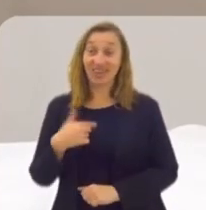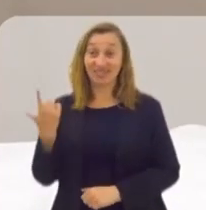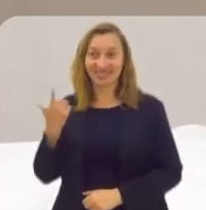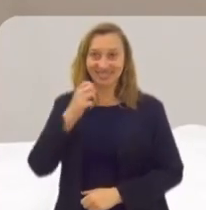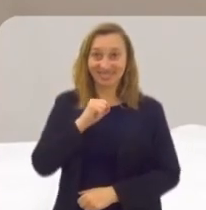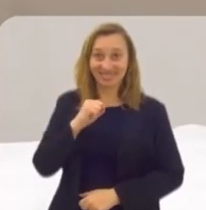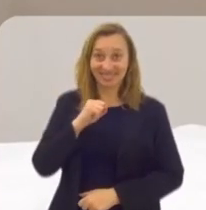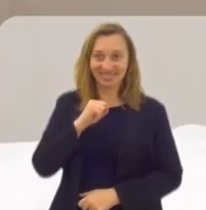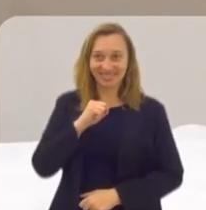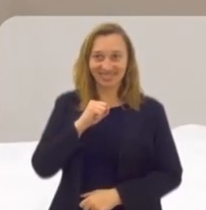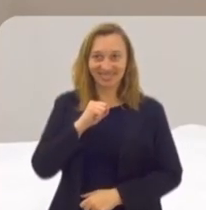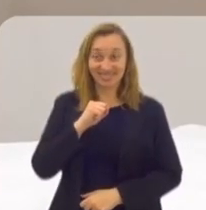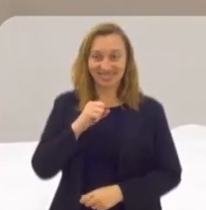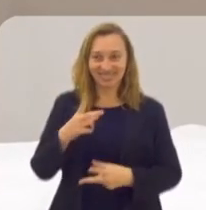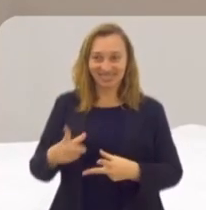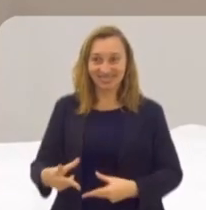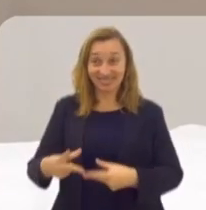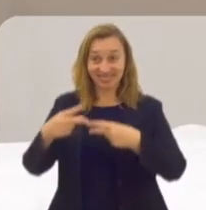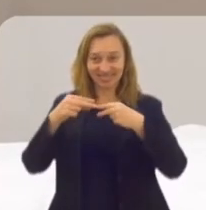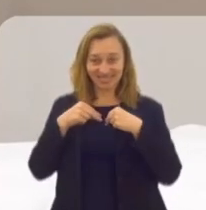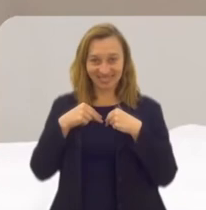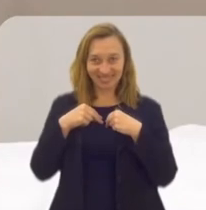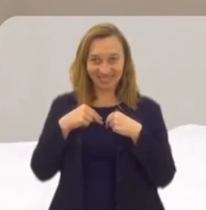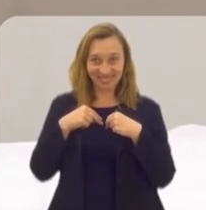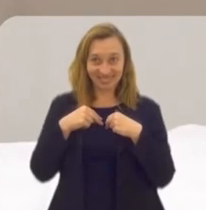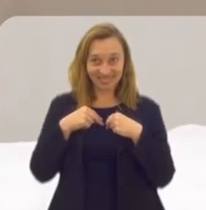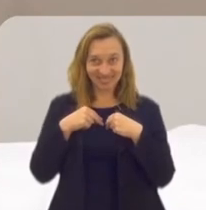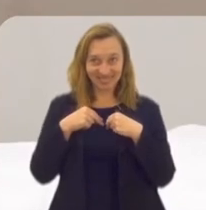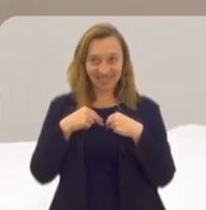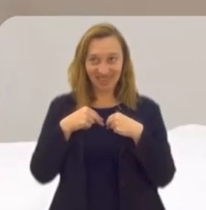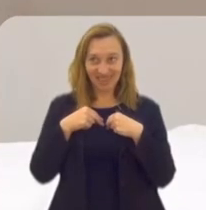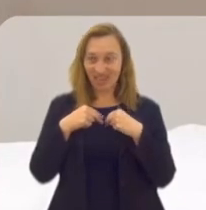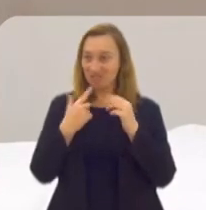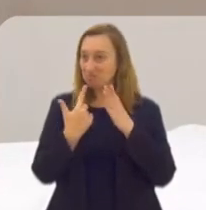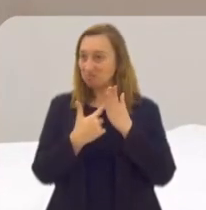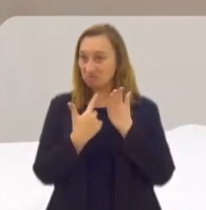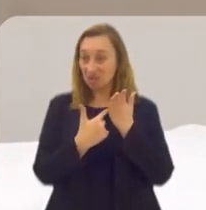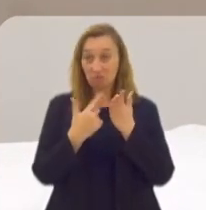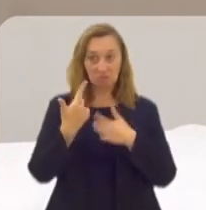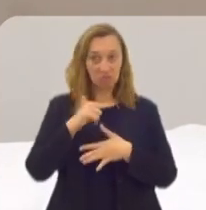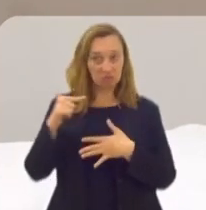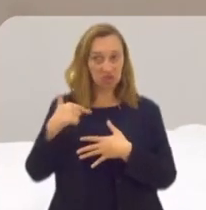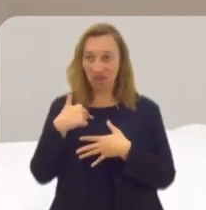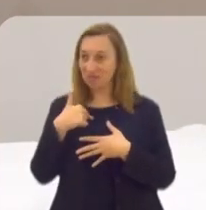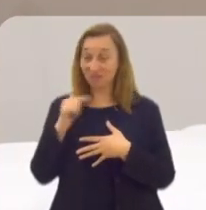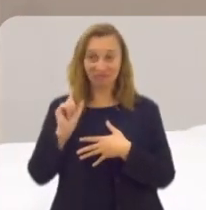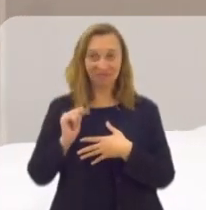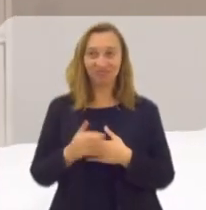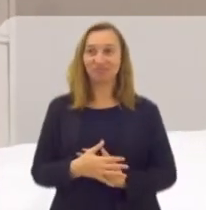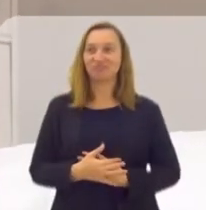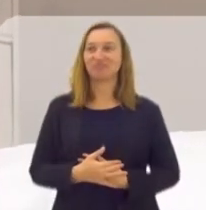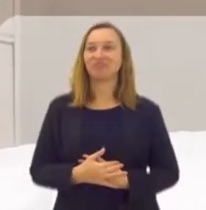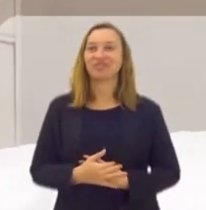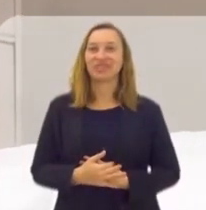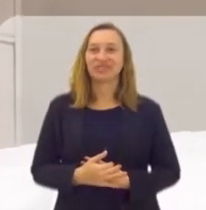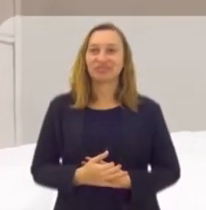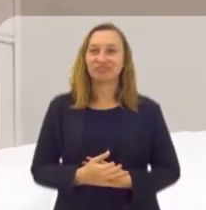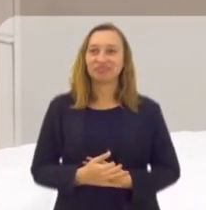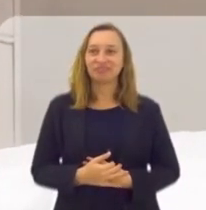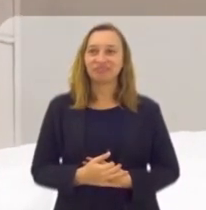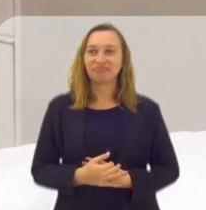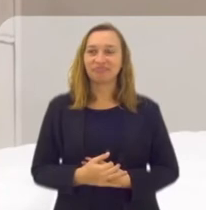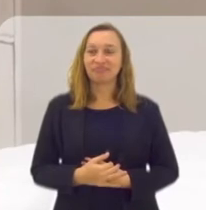que eu ganhei. E esse livro eu não tinha. Então,